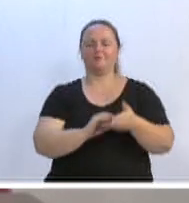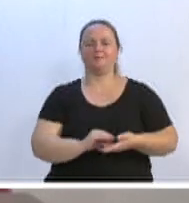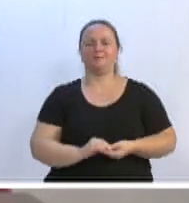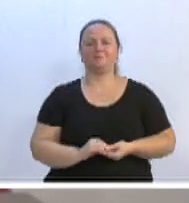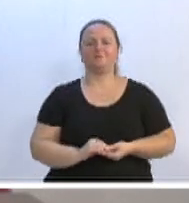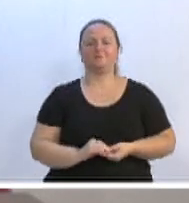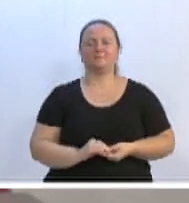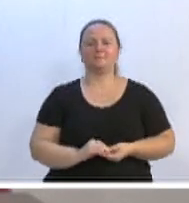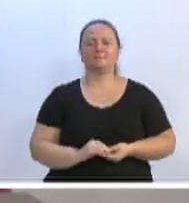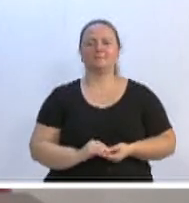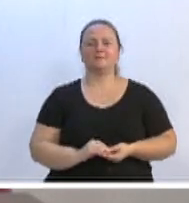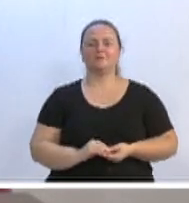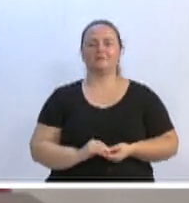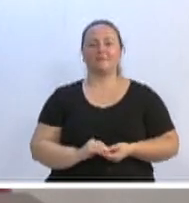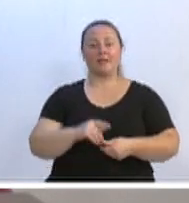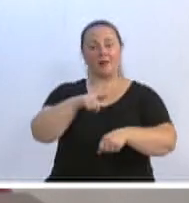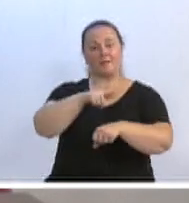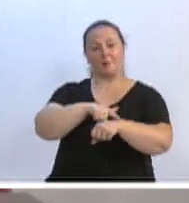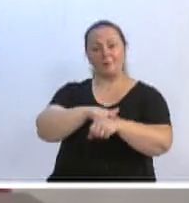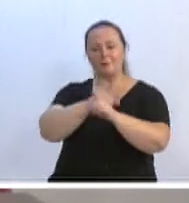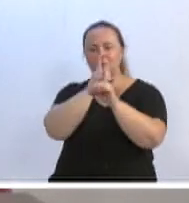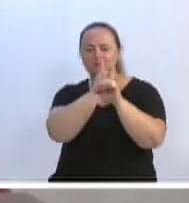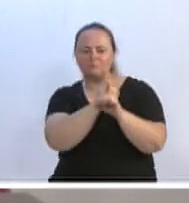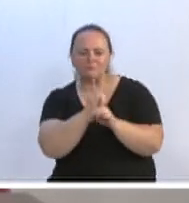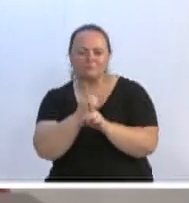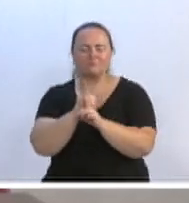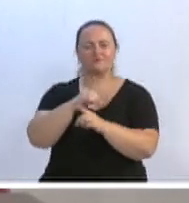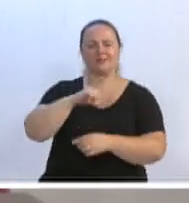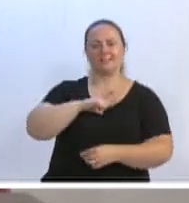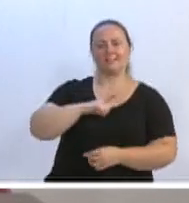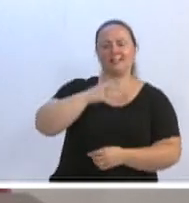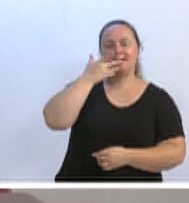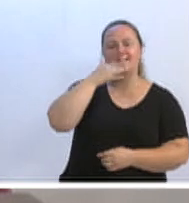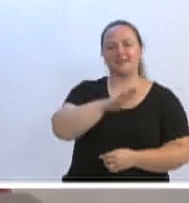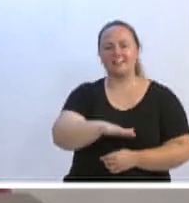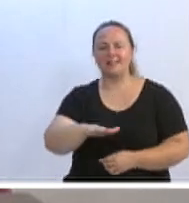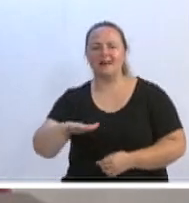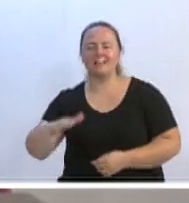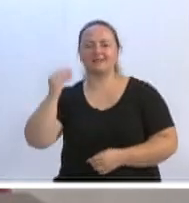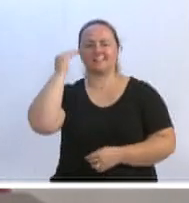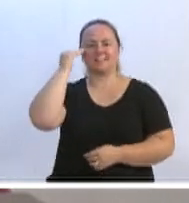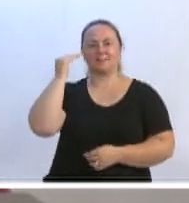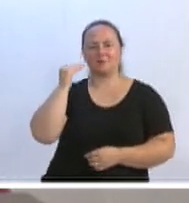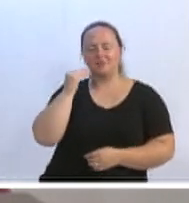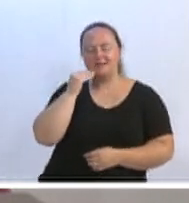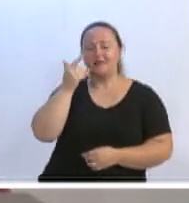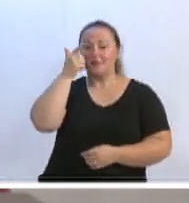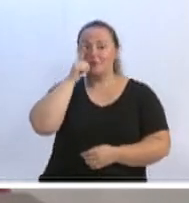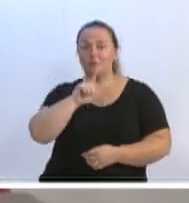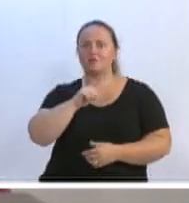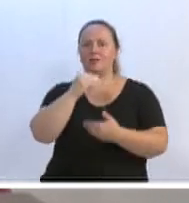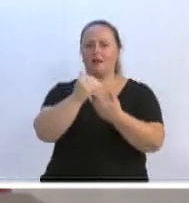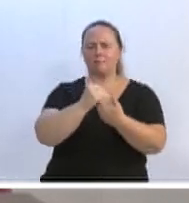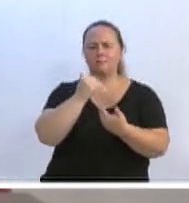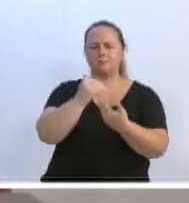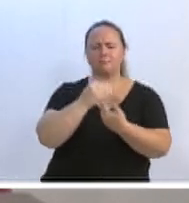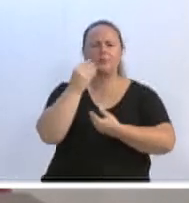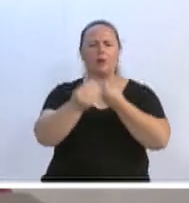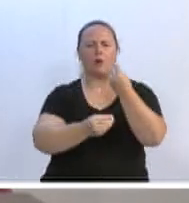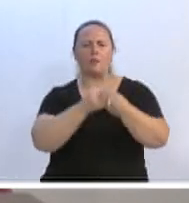encontros, as crianças e adolescentes recebem orientações especiais, como de primeiros